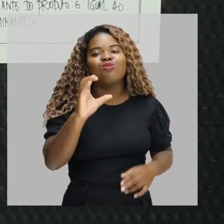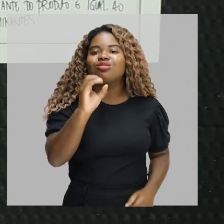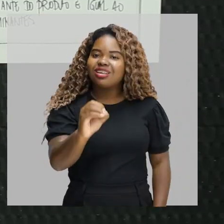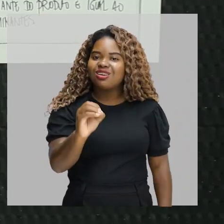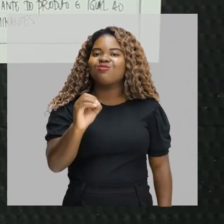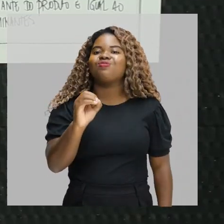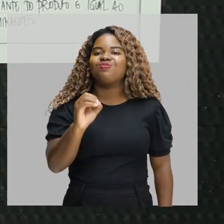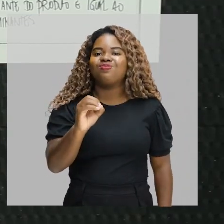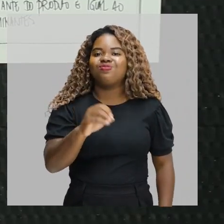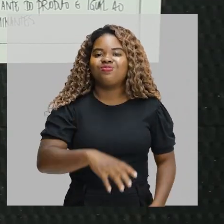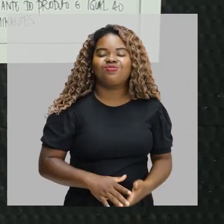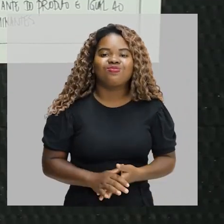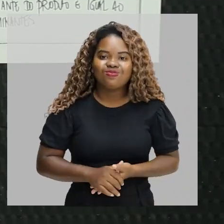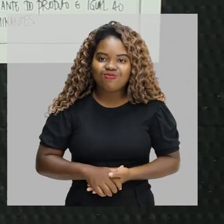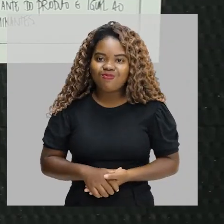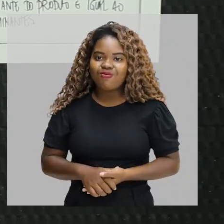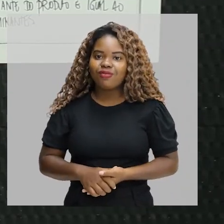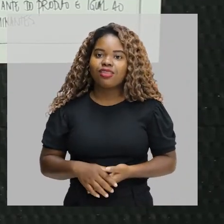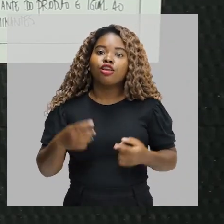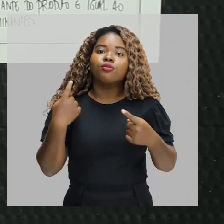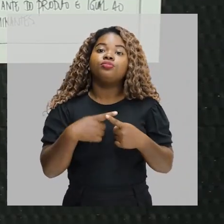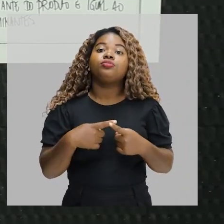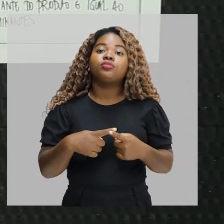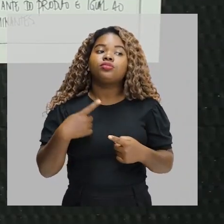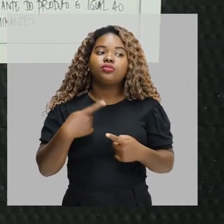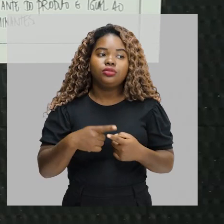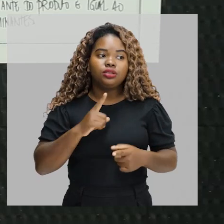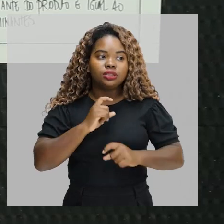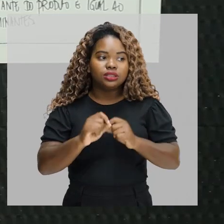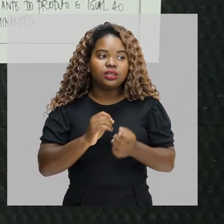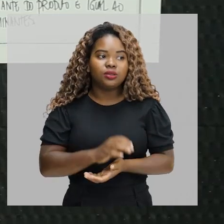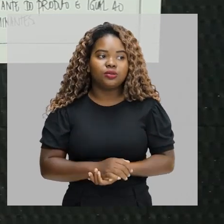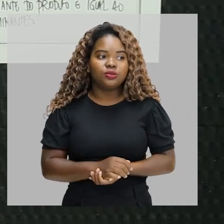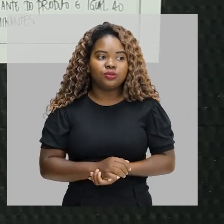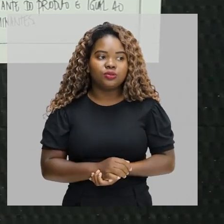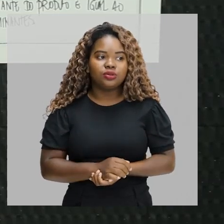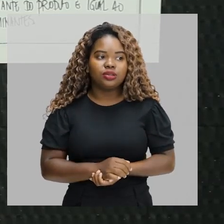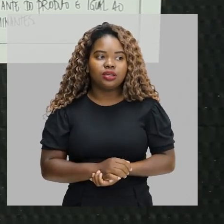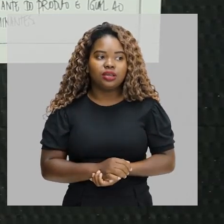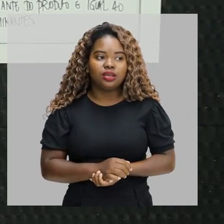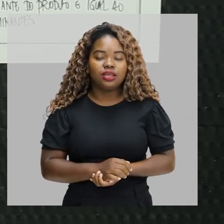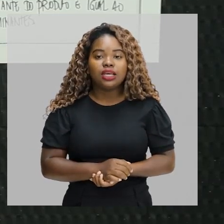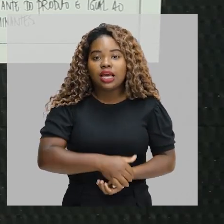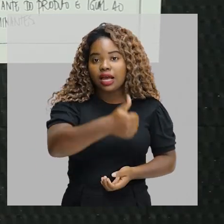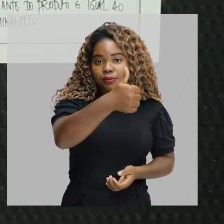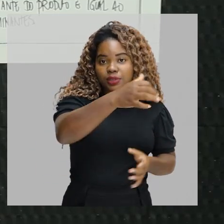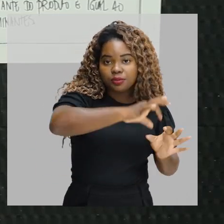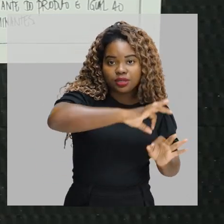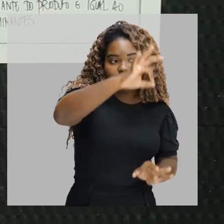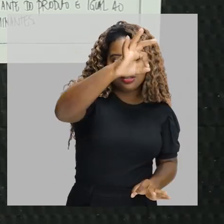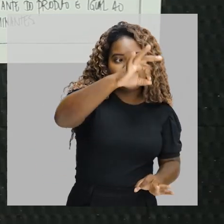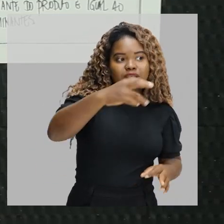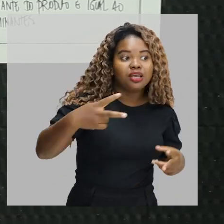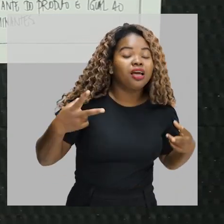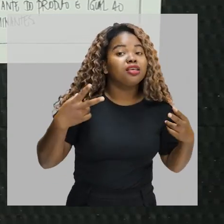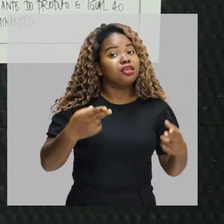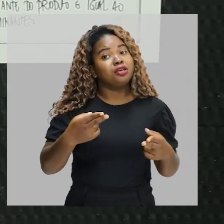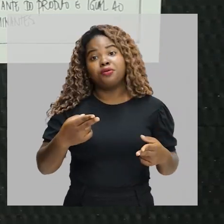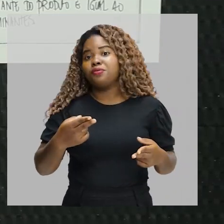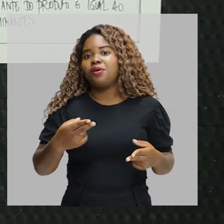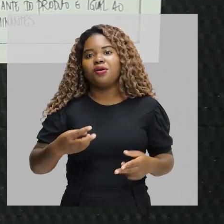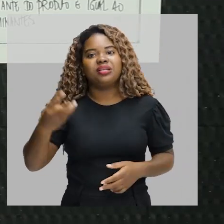matriz A é igual a zero, porque ela possui aqui essa coluna 1 igual à